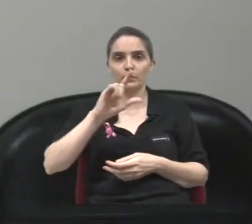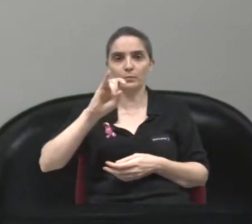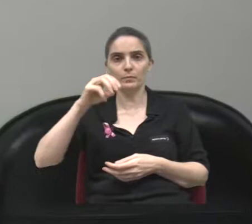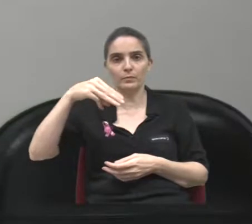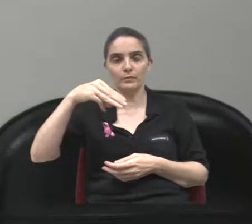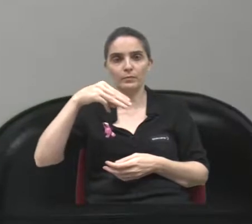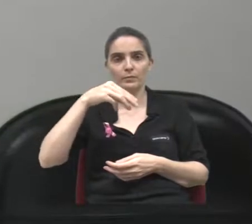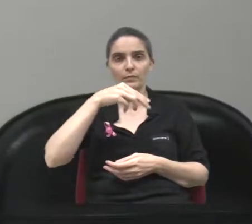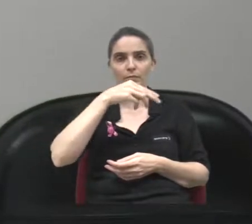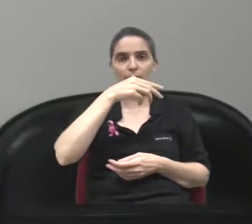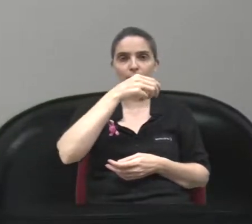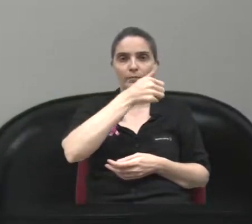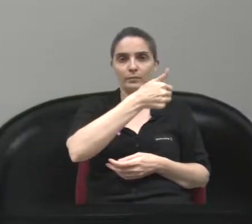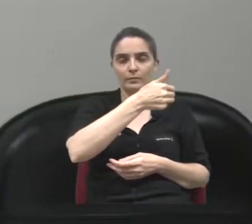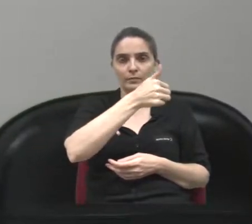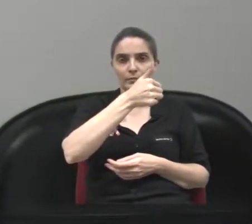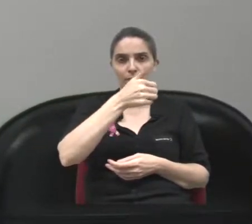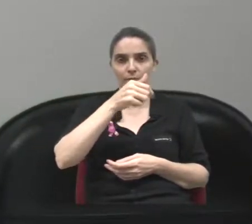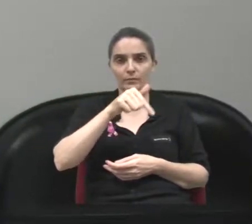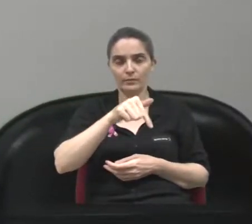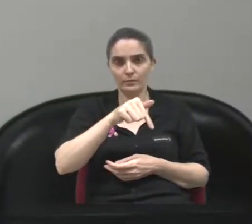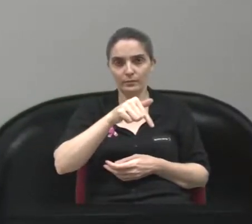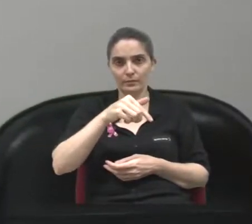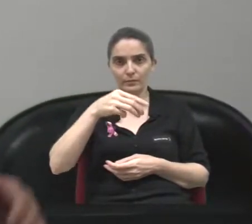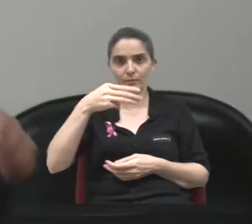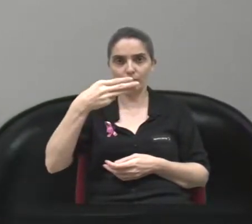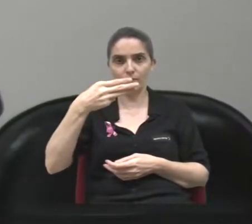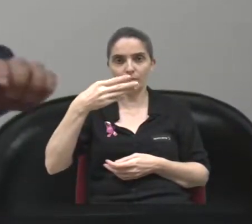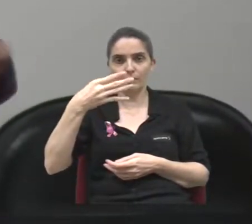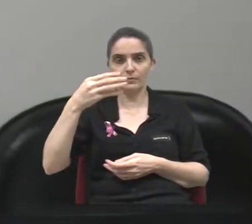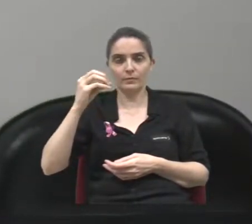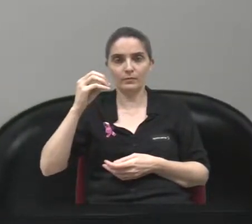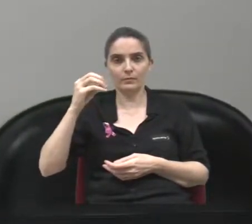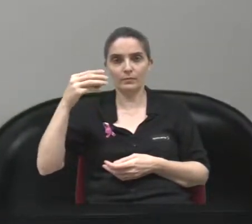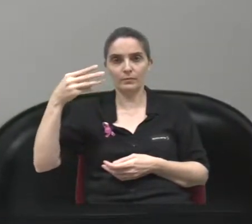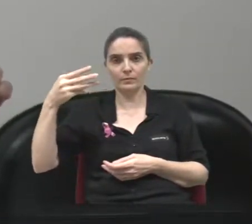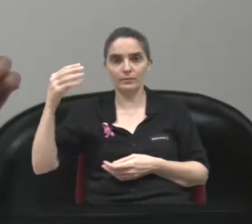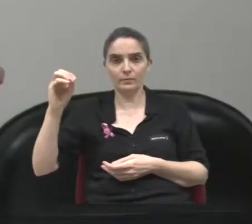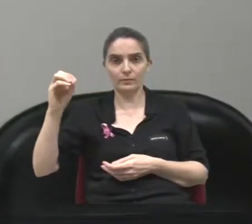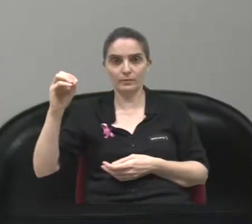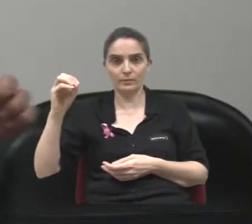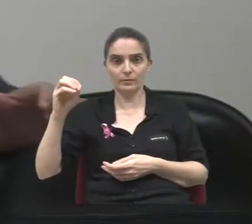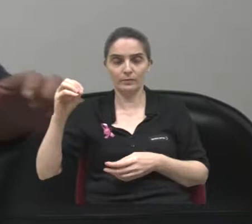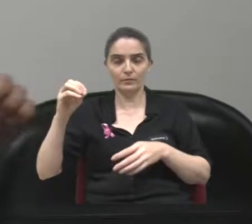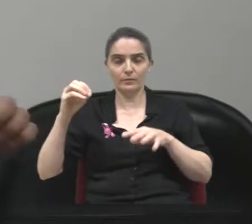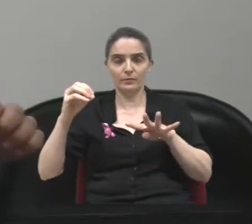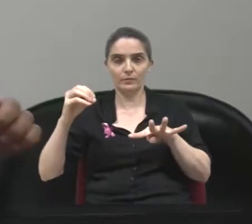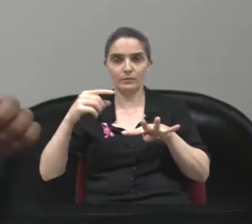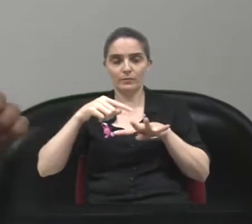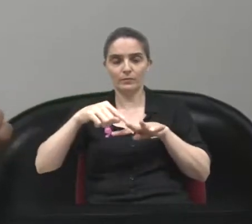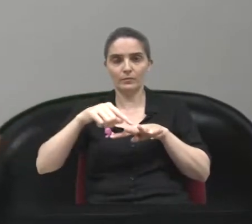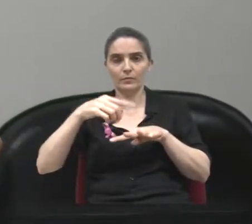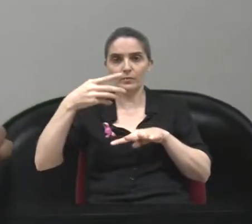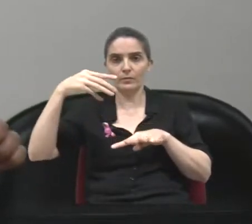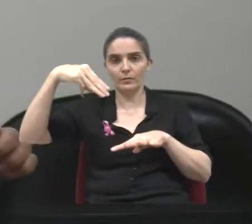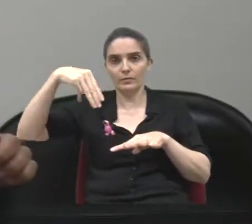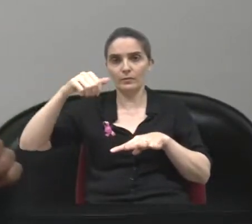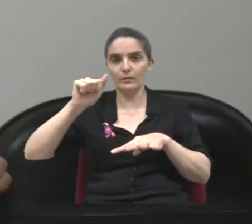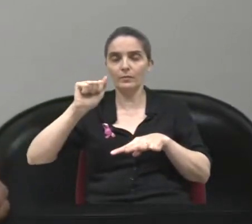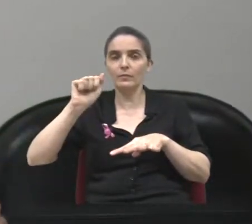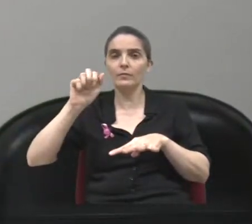340 e a Martinho Lutero, e a 330, que fica um pouco mais ao fundo. Então são só essas quatro linhas que